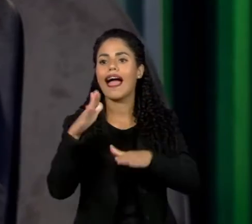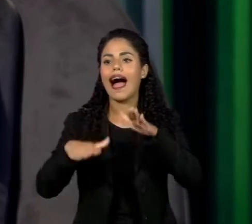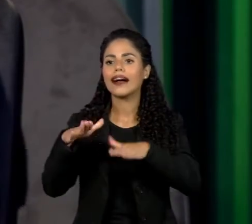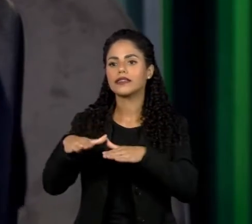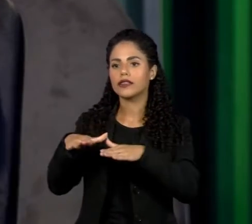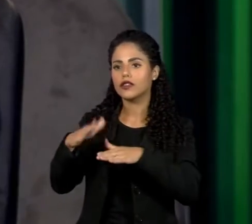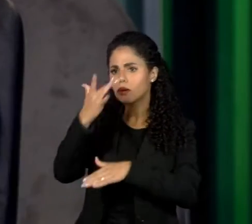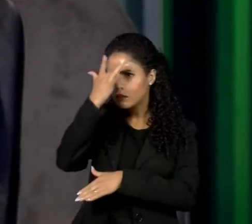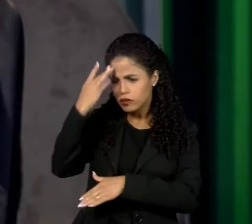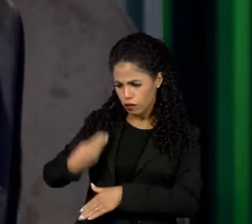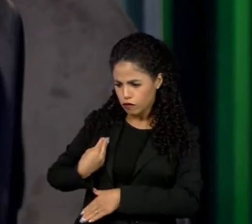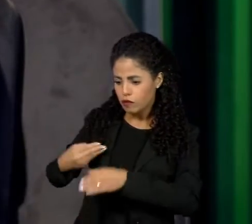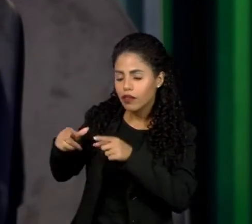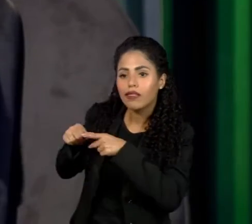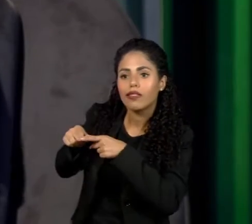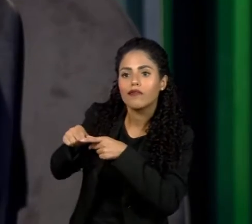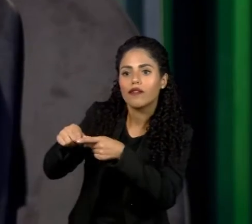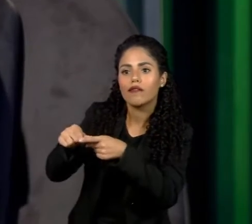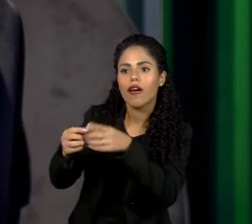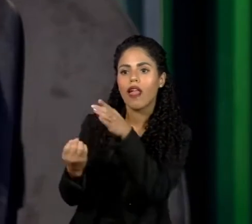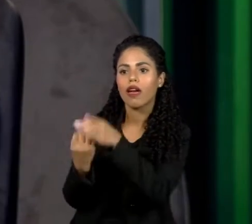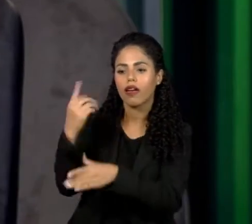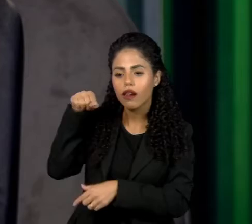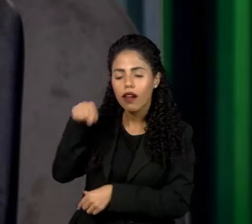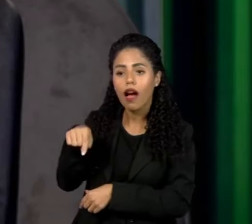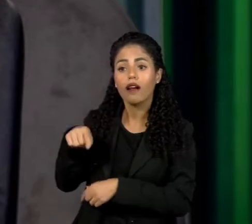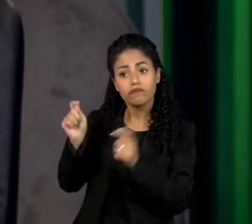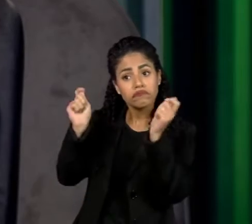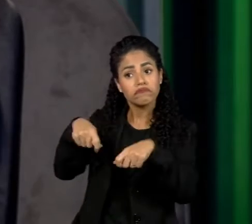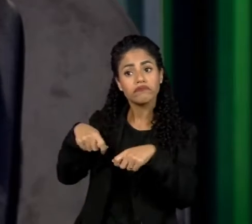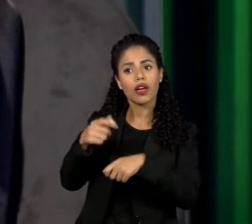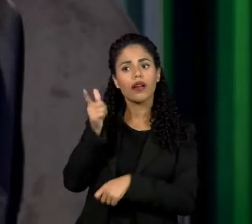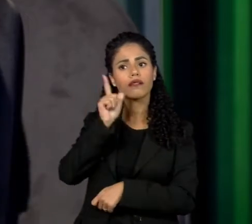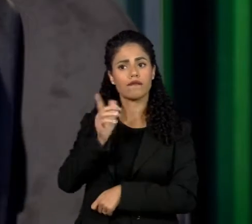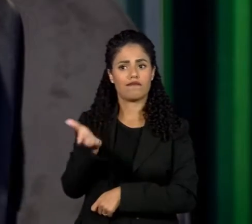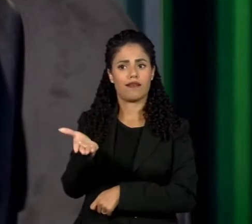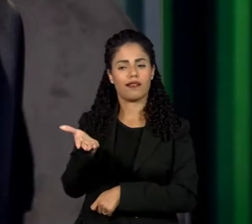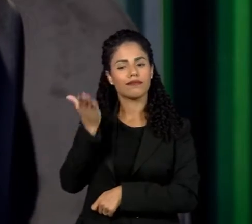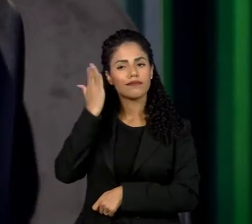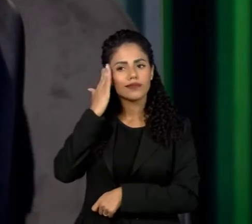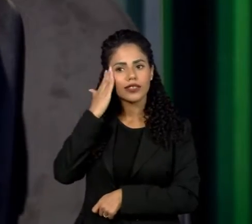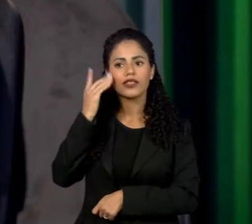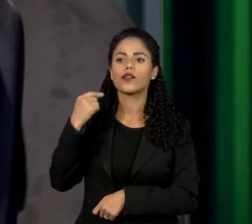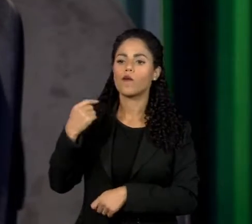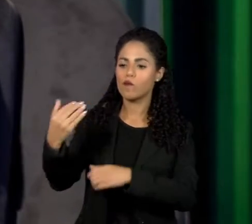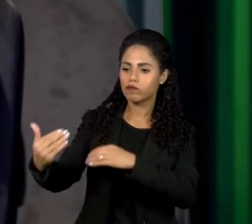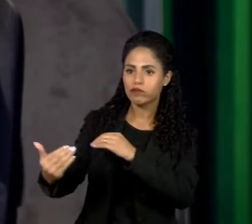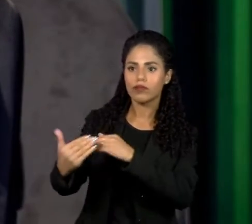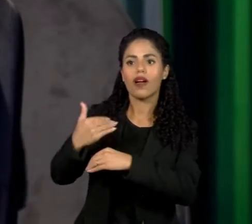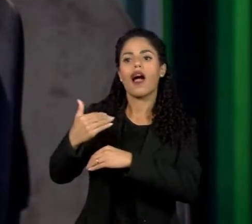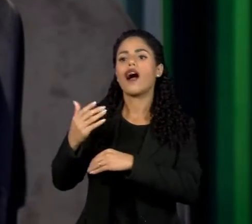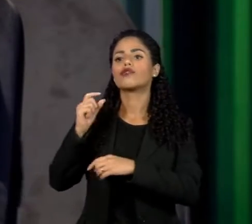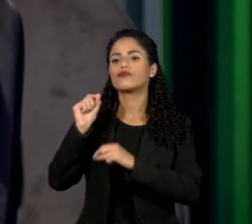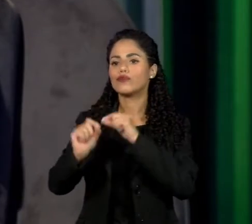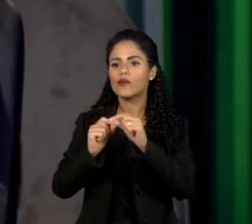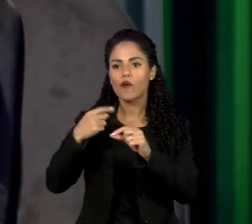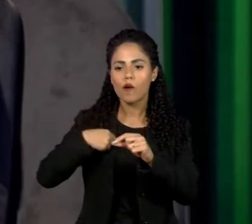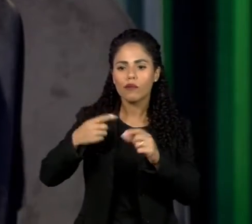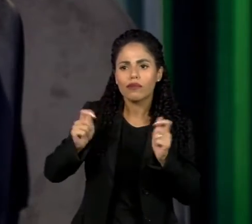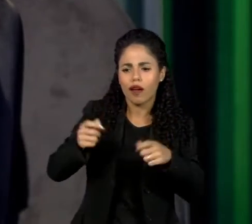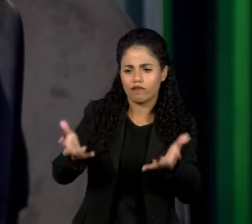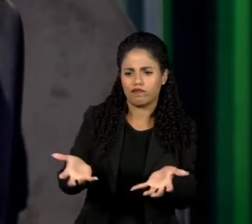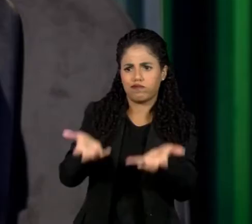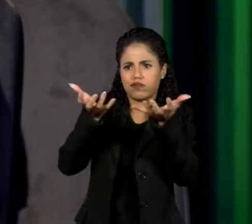criando um conteúdo para alguma marca gigantesca que a gente nunca teve acesso e recebendo e sendo visto e sendo